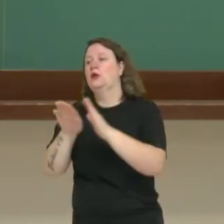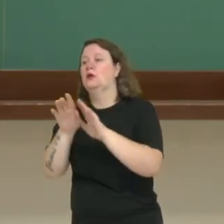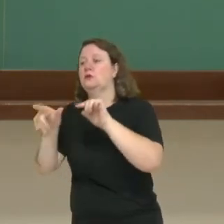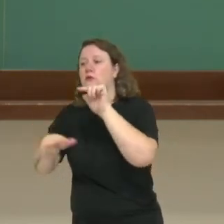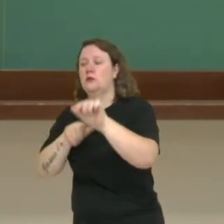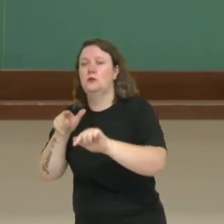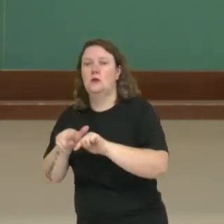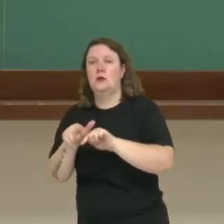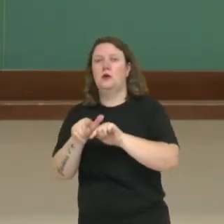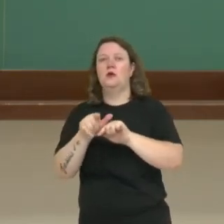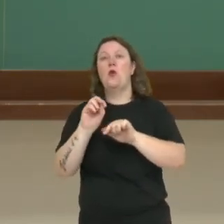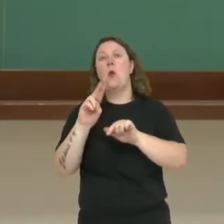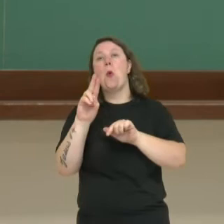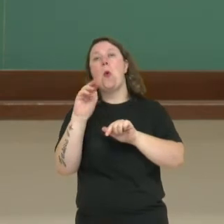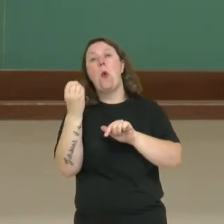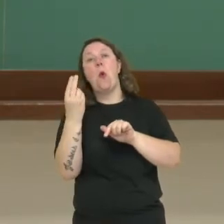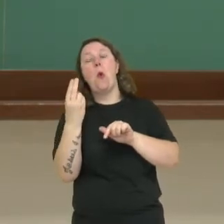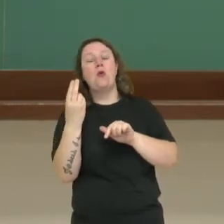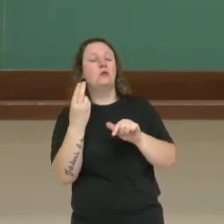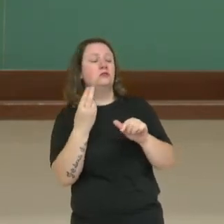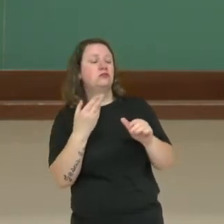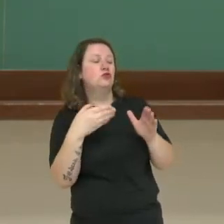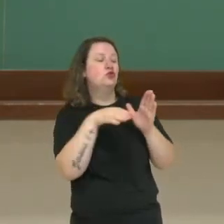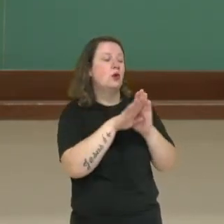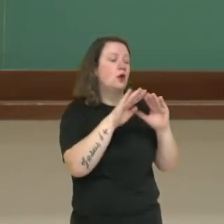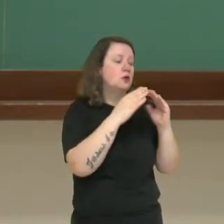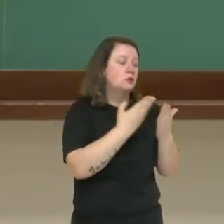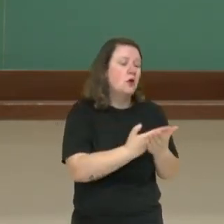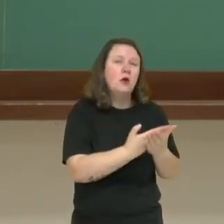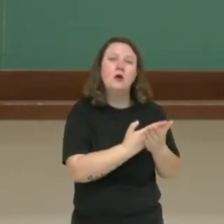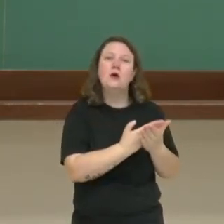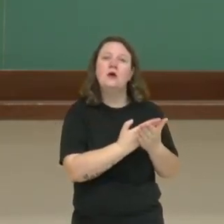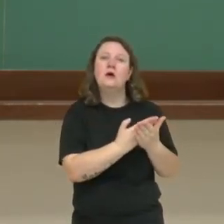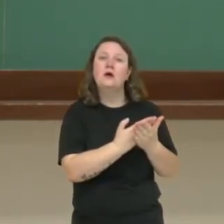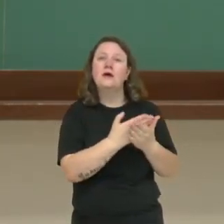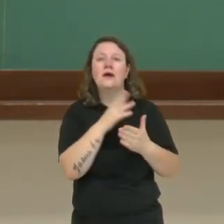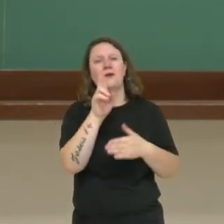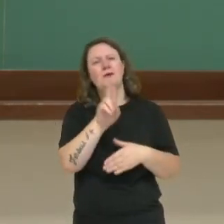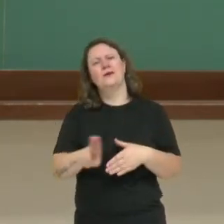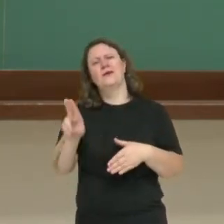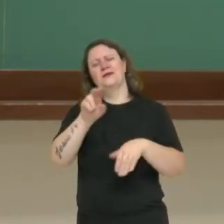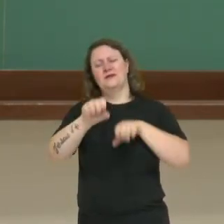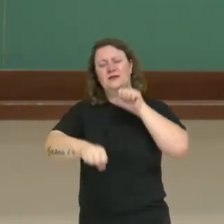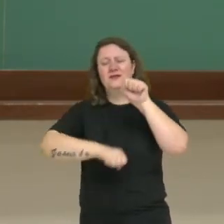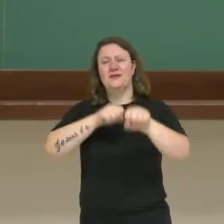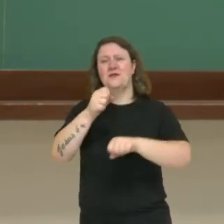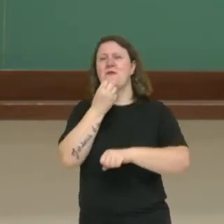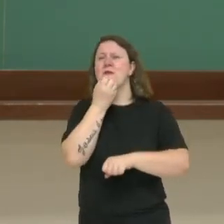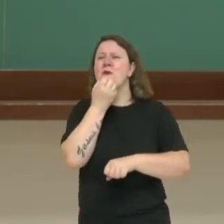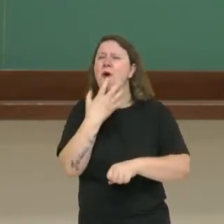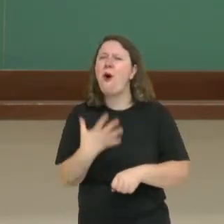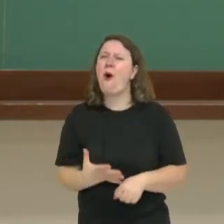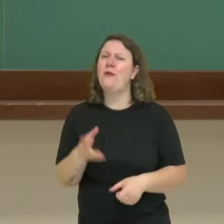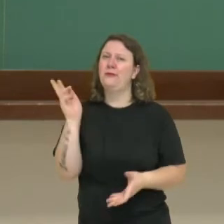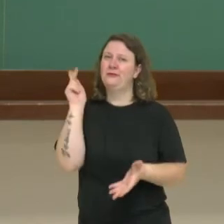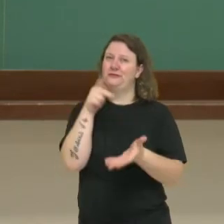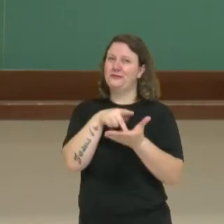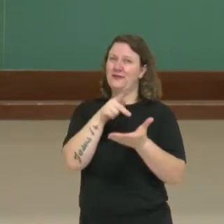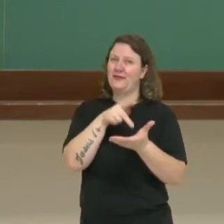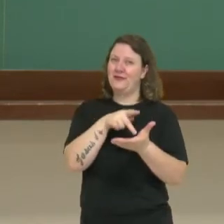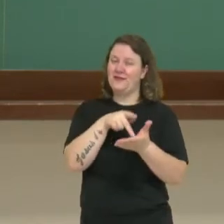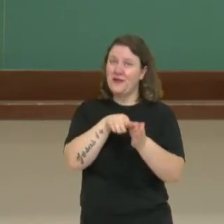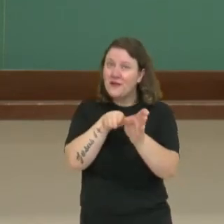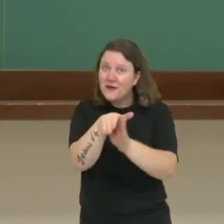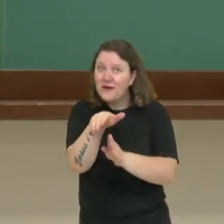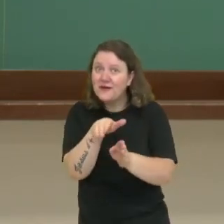para ir para a escola, ir voltar da escola. O uso de bicicleta sempre é muito bom. Eu recomendo muito para vocês utilizarem as